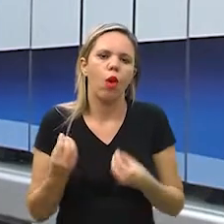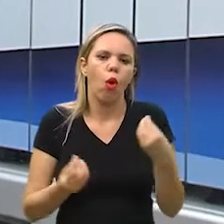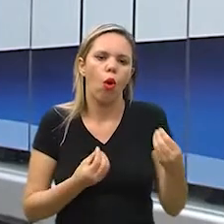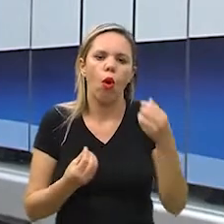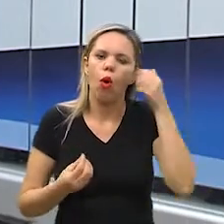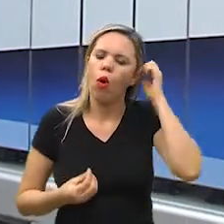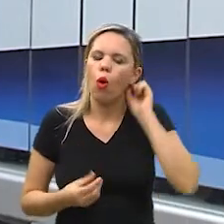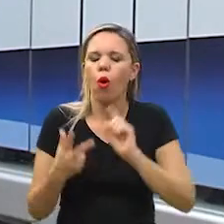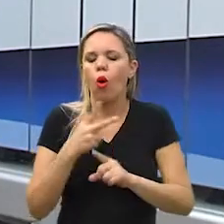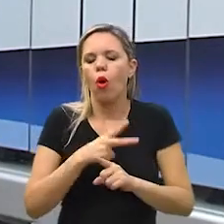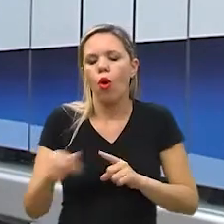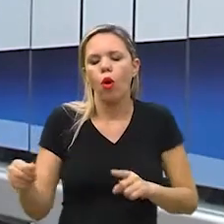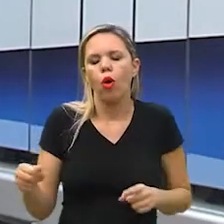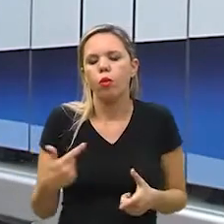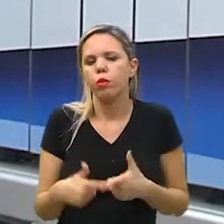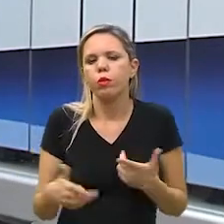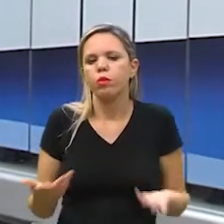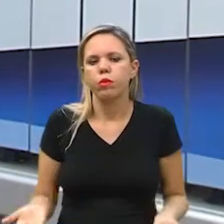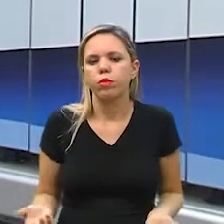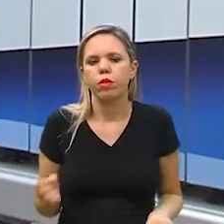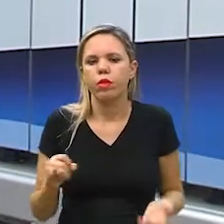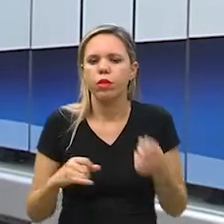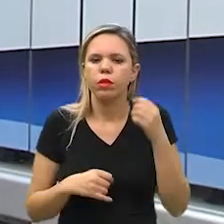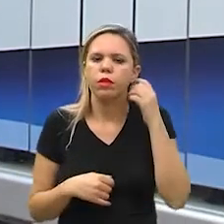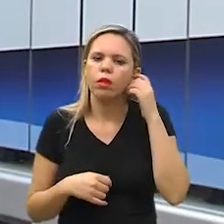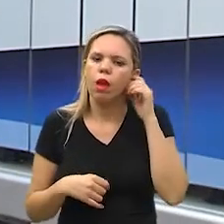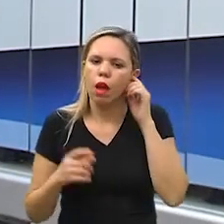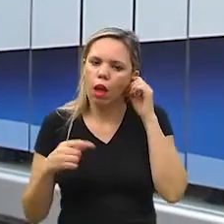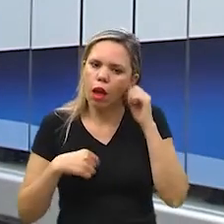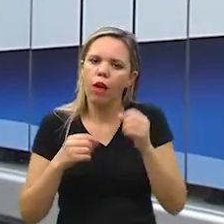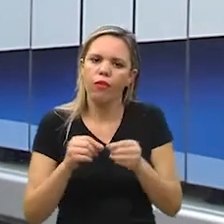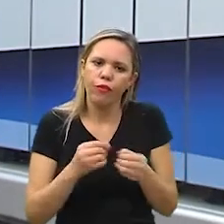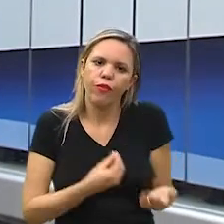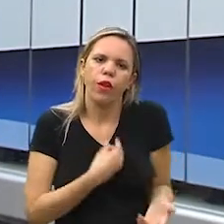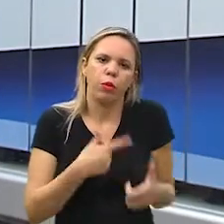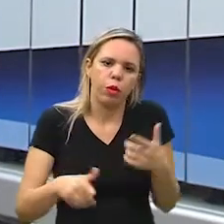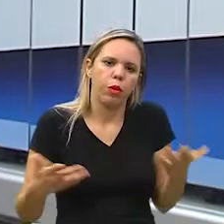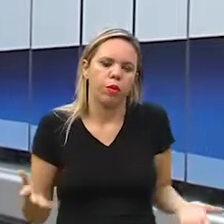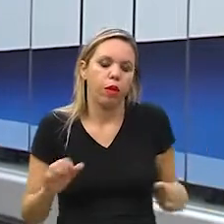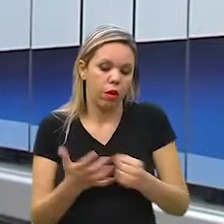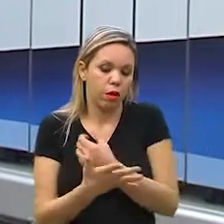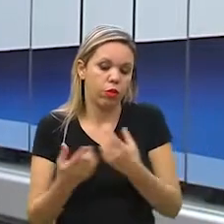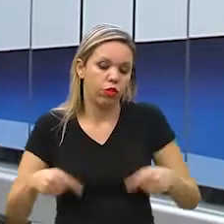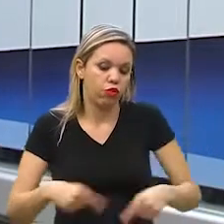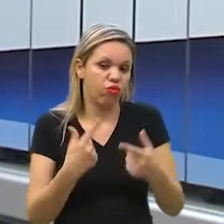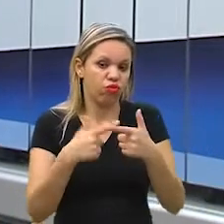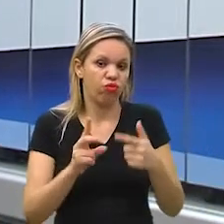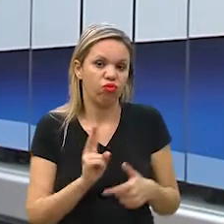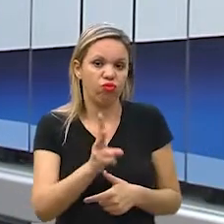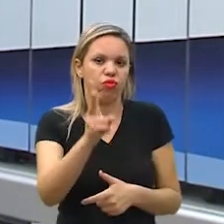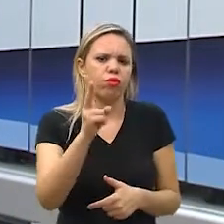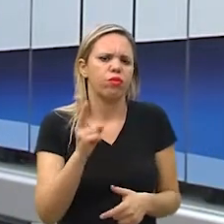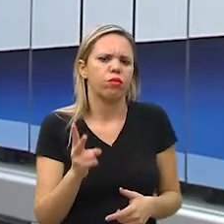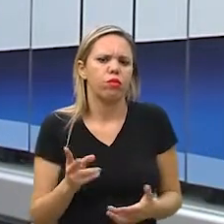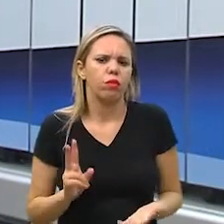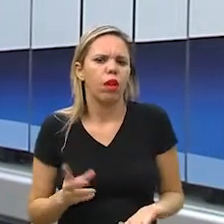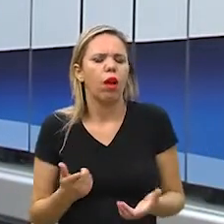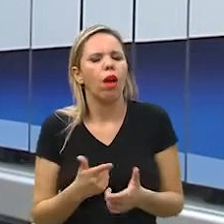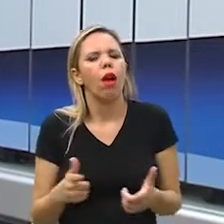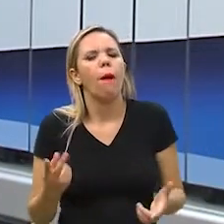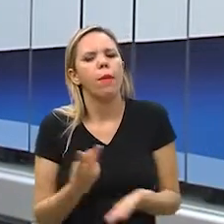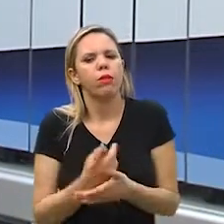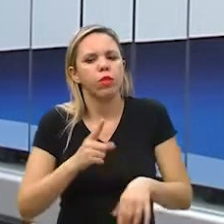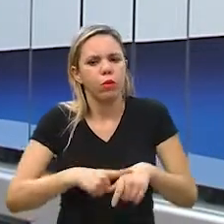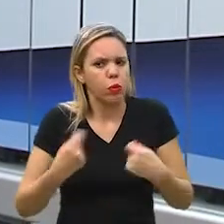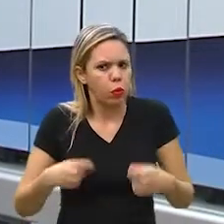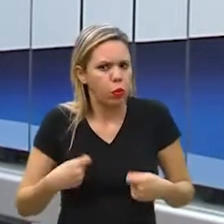como sair desta situação, sendo que a gente ainda está vivendo a pandemia, né? O desafio ele ainda está imposto. Então, ao mesmo tempo que a